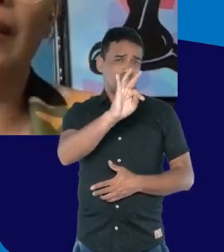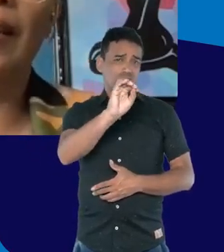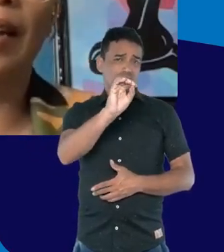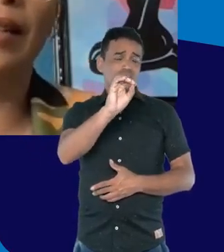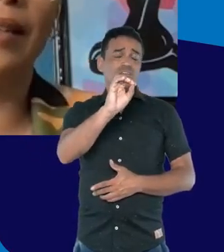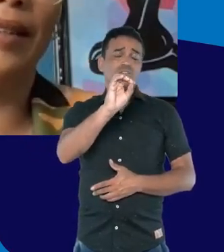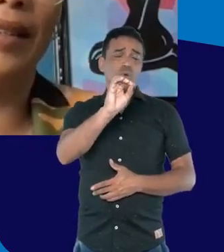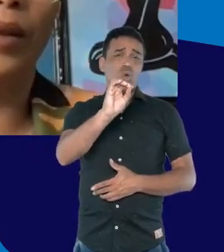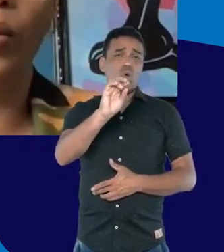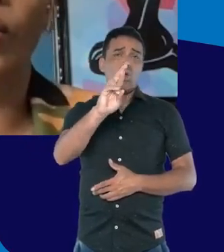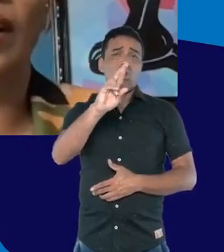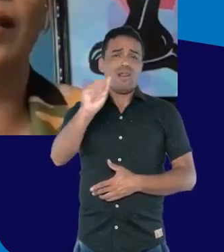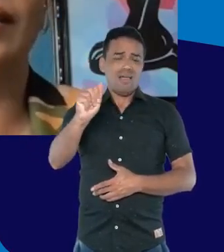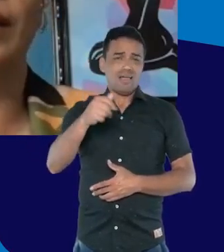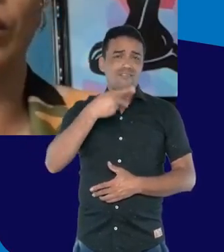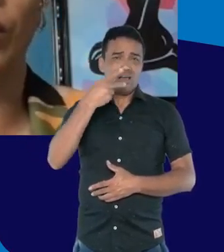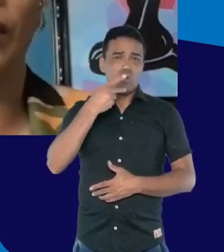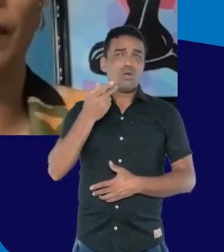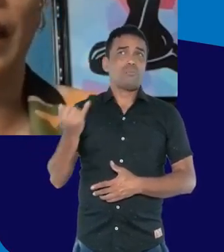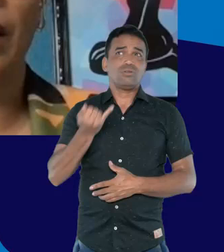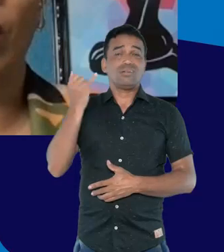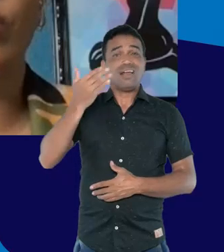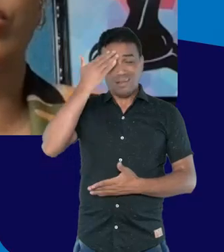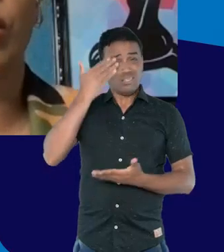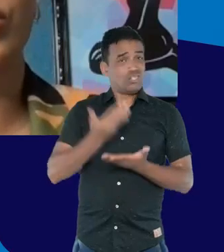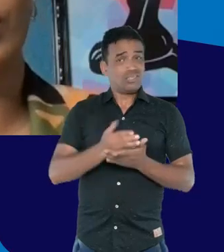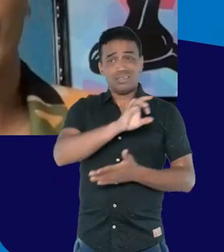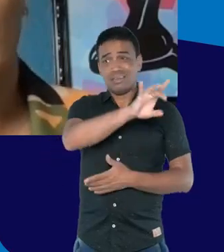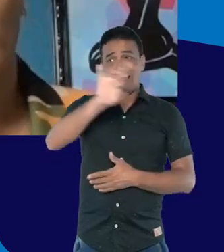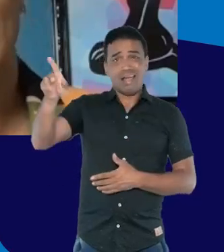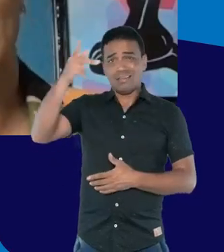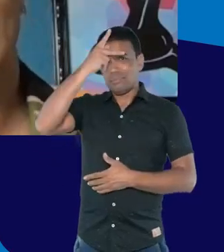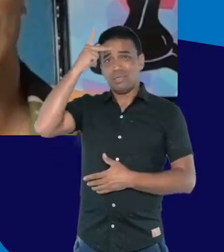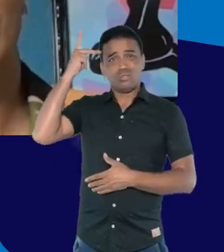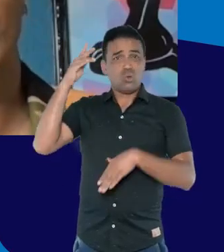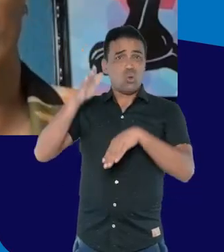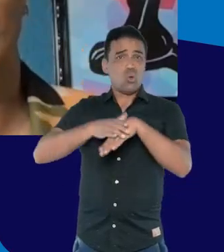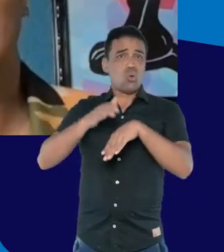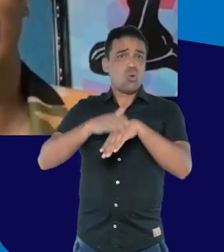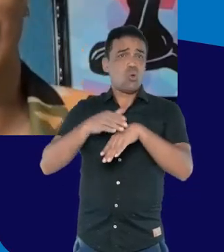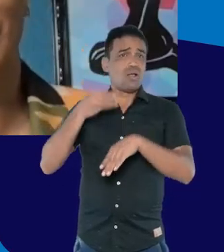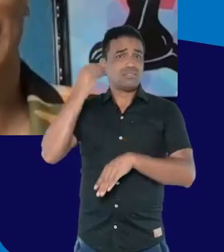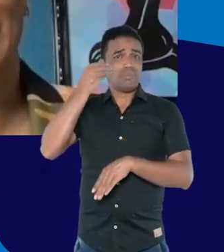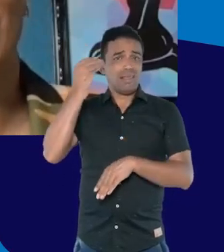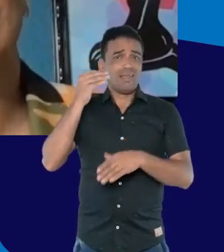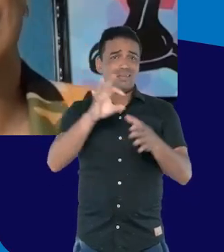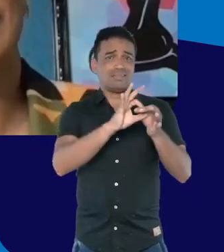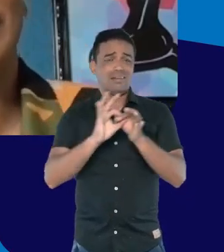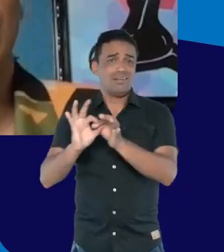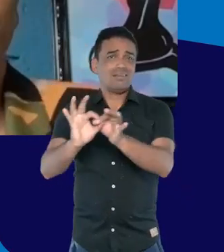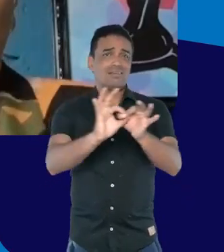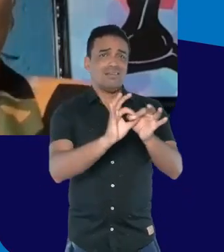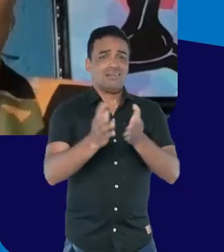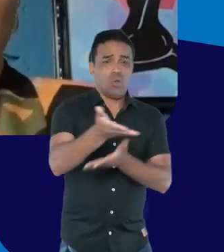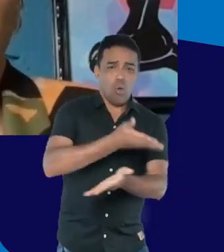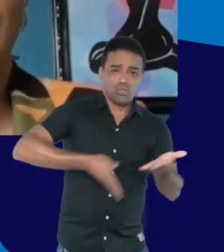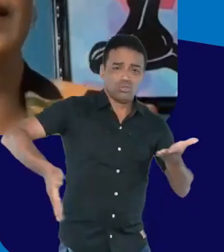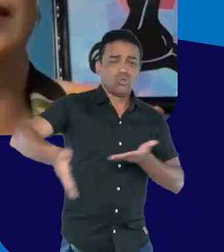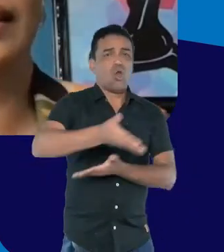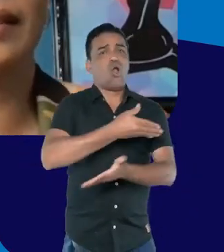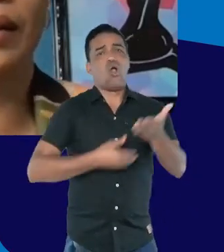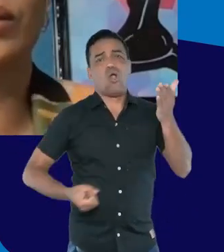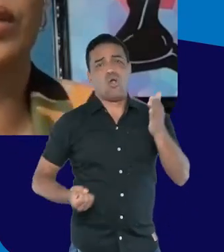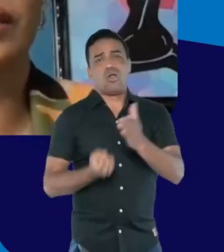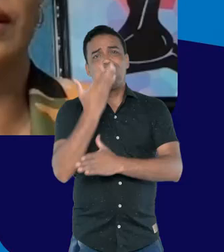também que cada leitor, cada leitora constrói sua própria relação com o texto e vai criar, por mais que você